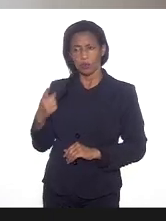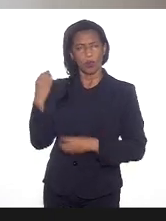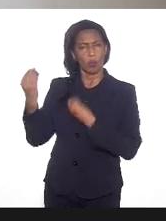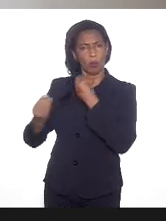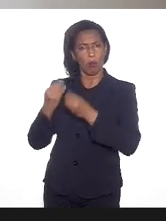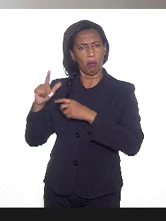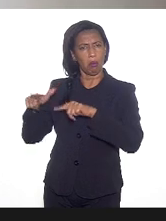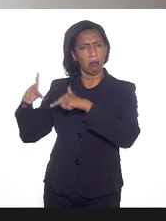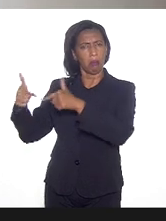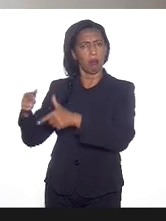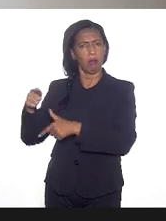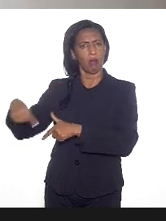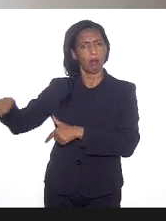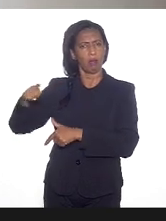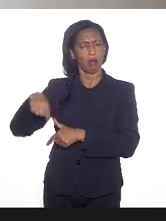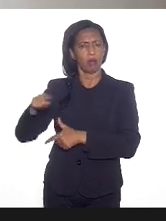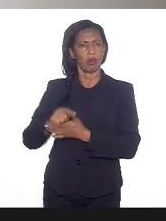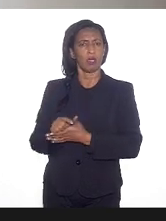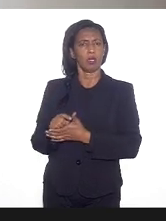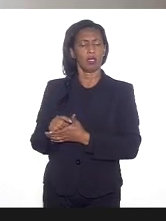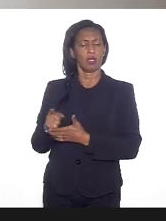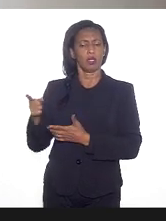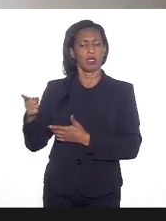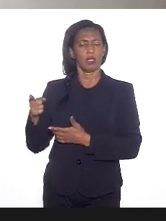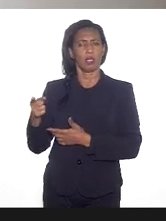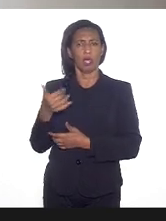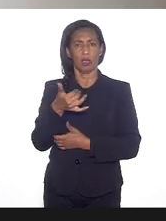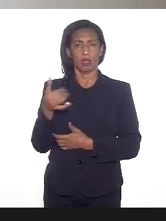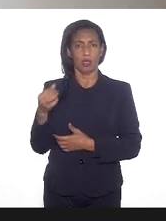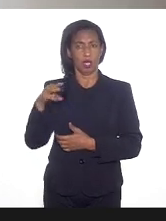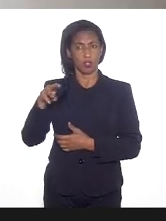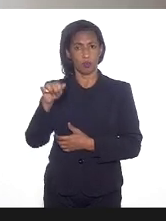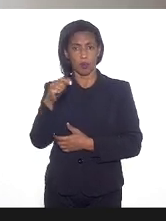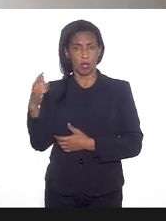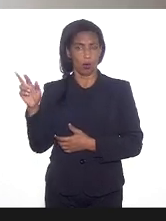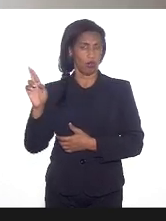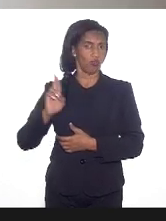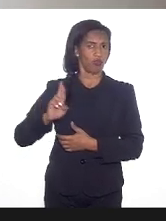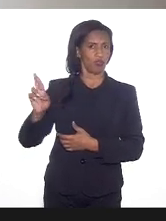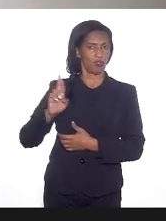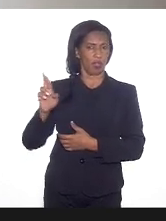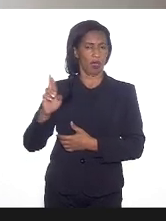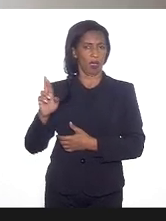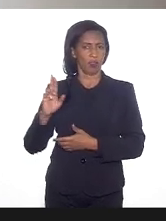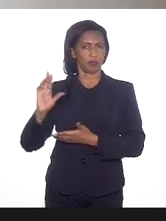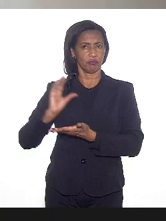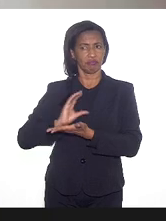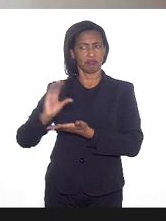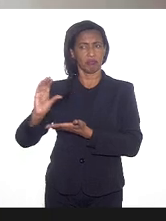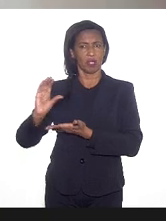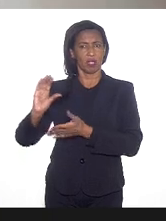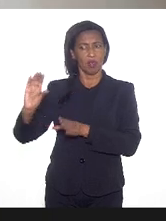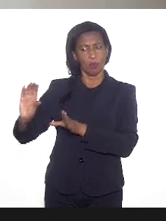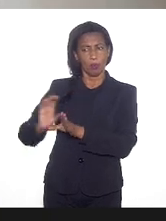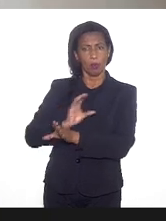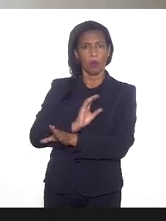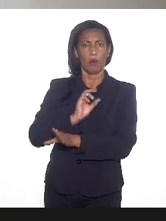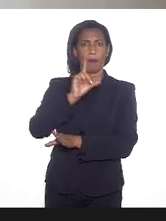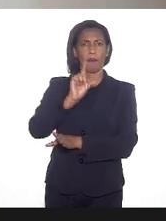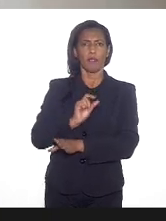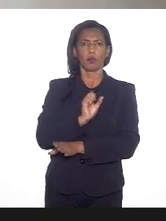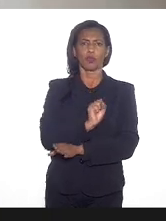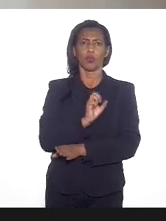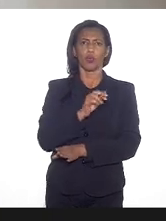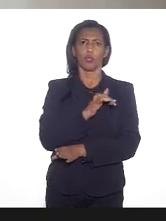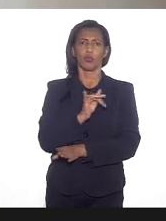operação que buscou captar cerca de R$10 bilhões, em que entraram menos de R$8 bilhões